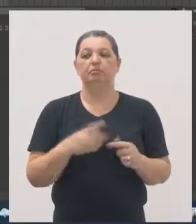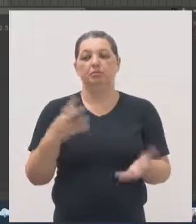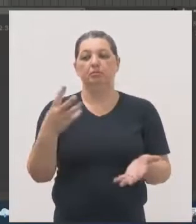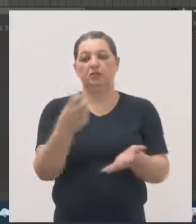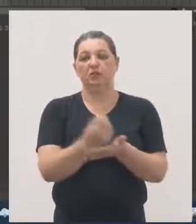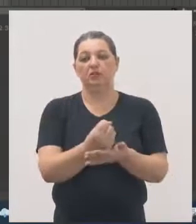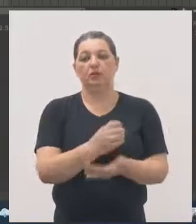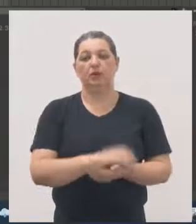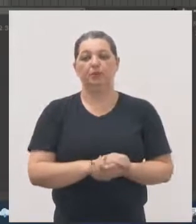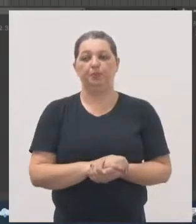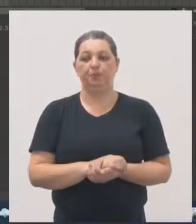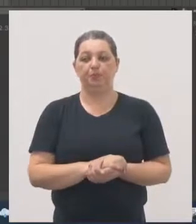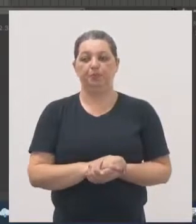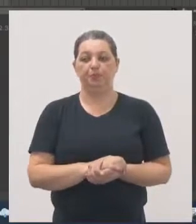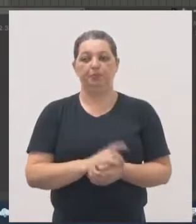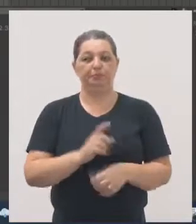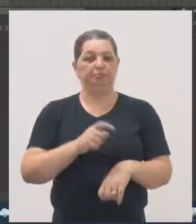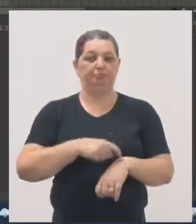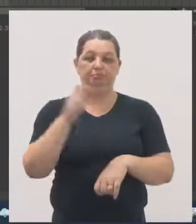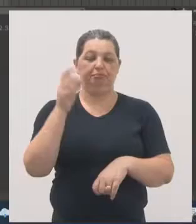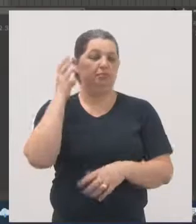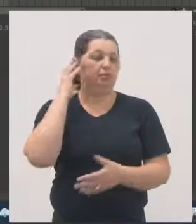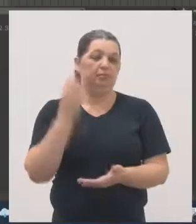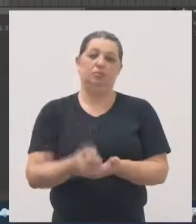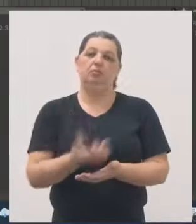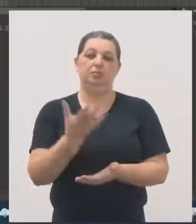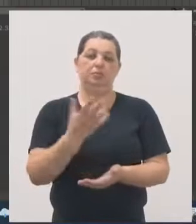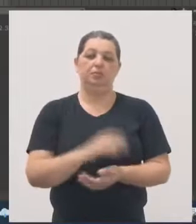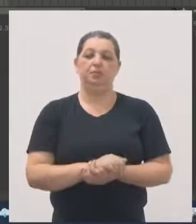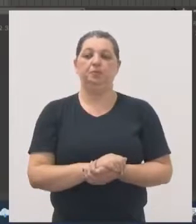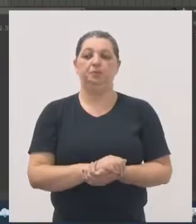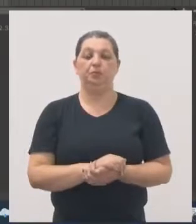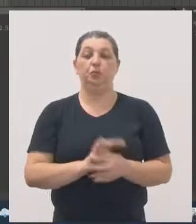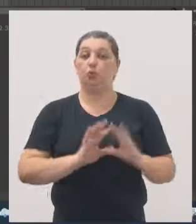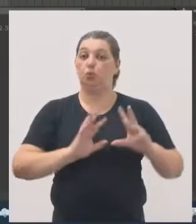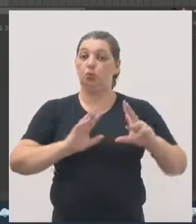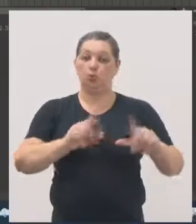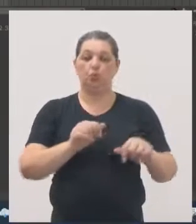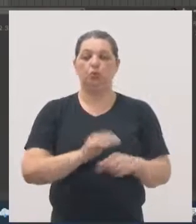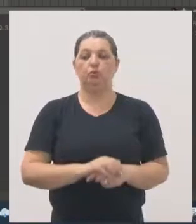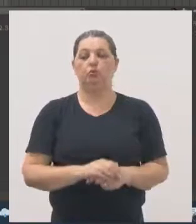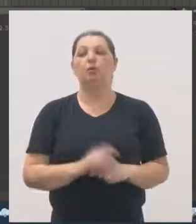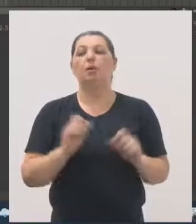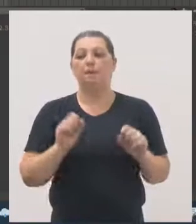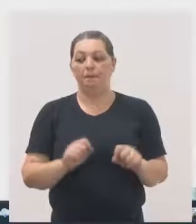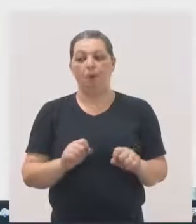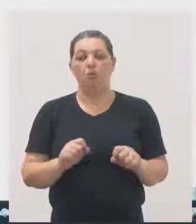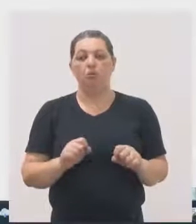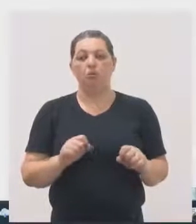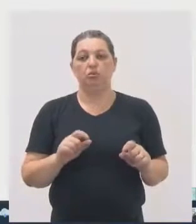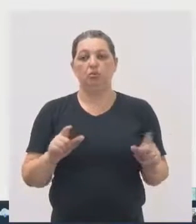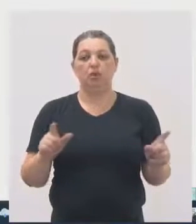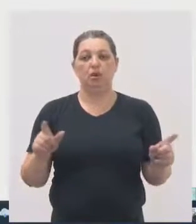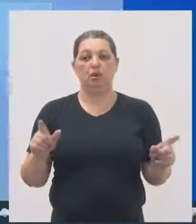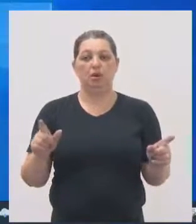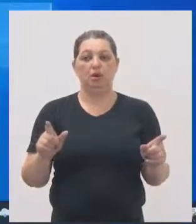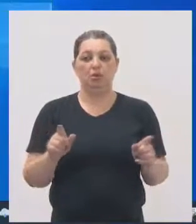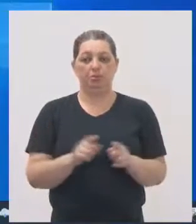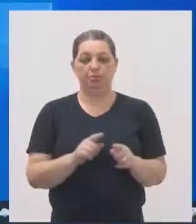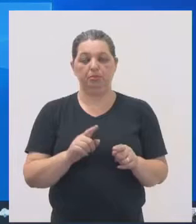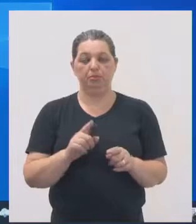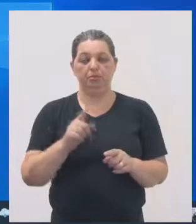salvamento do podcast inteiro. Você pode fechar aqui. Quando